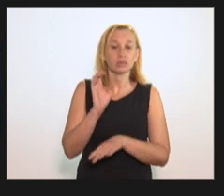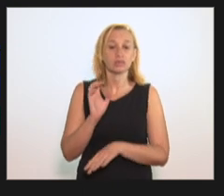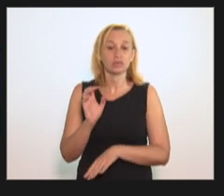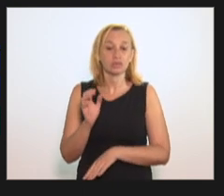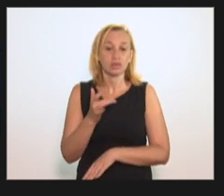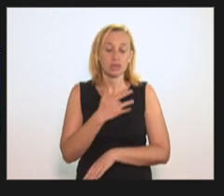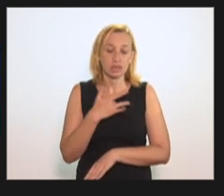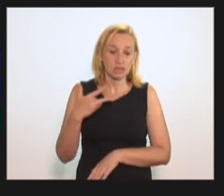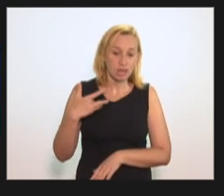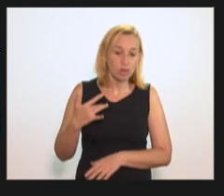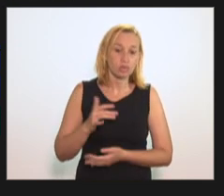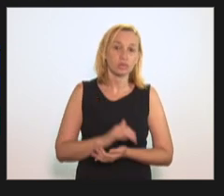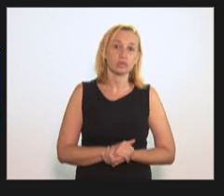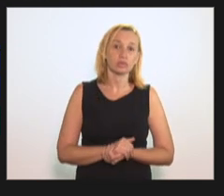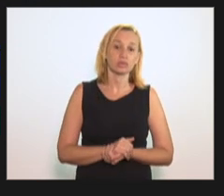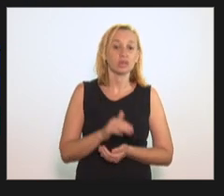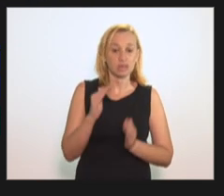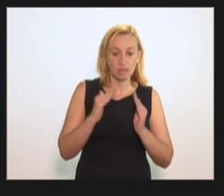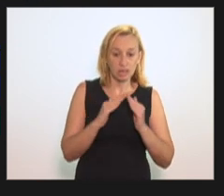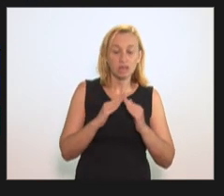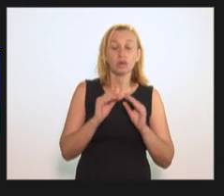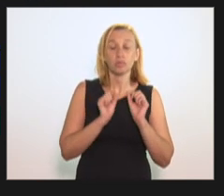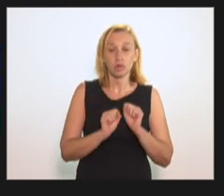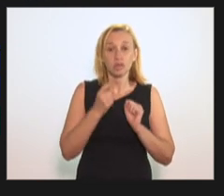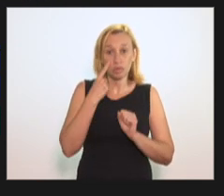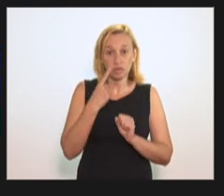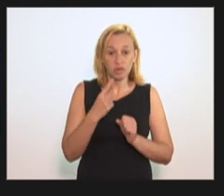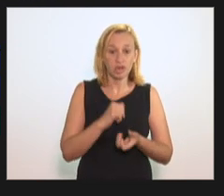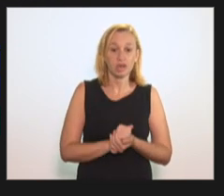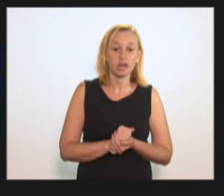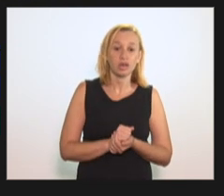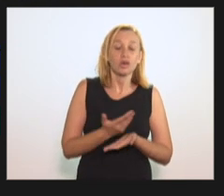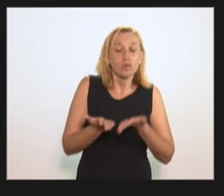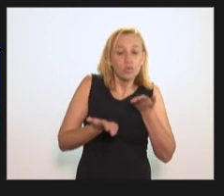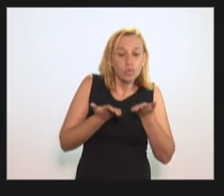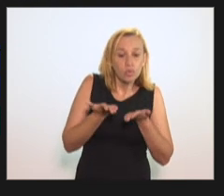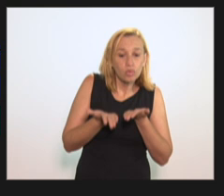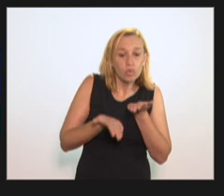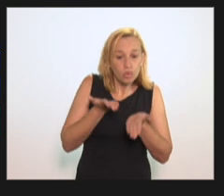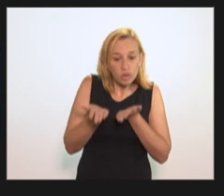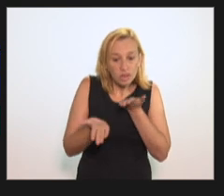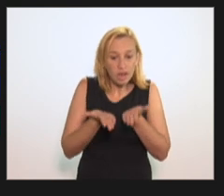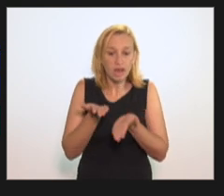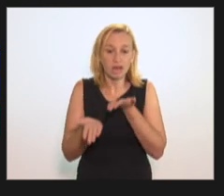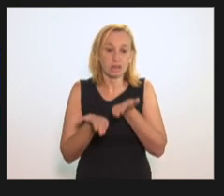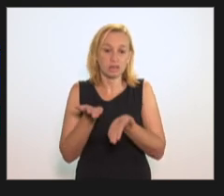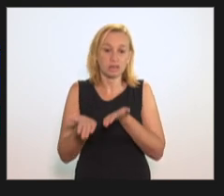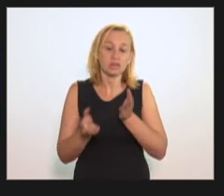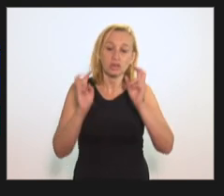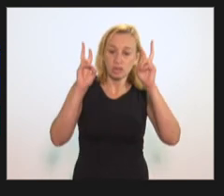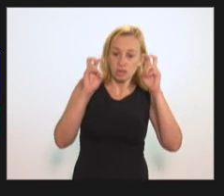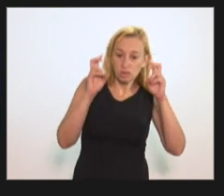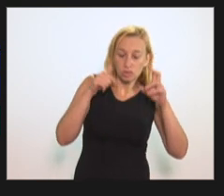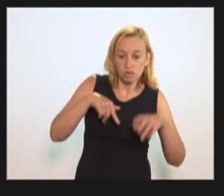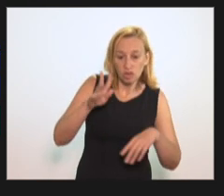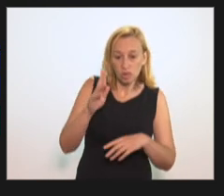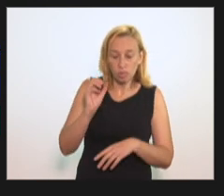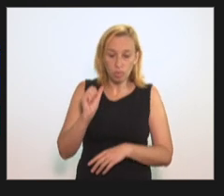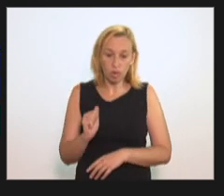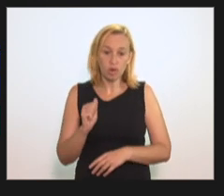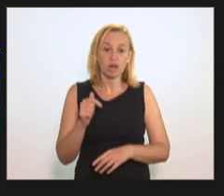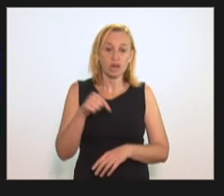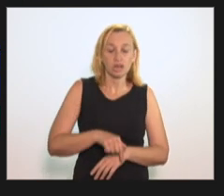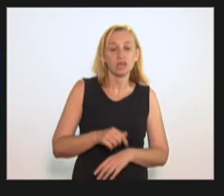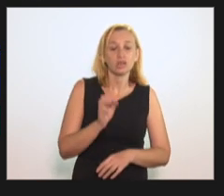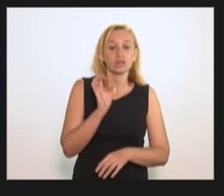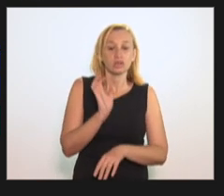e essa casa para que a gente possa ver com cuidado a situação dos povos quilombolas aqui no estado